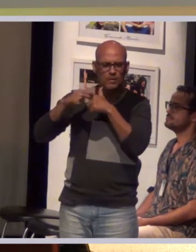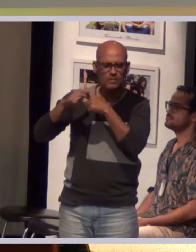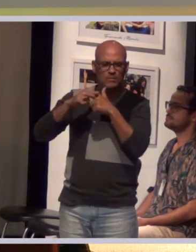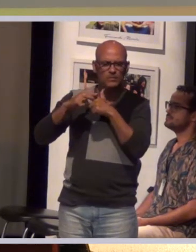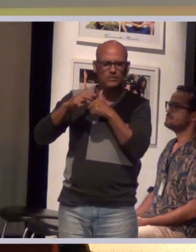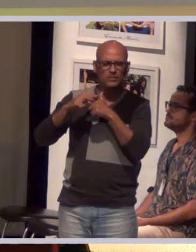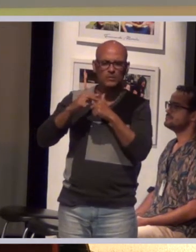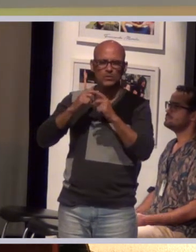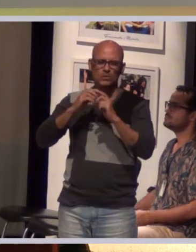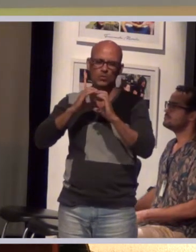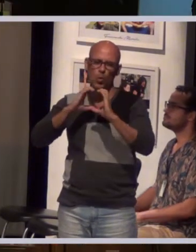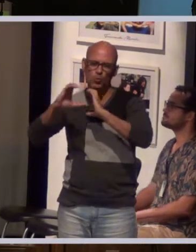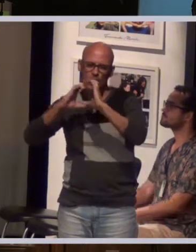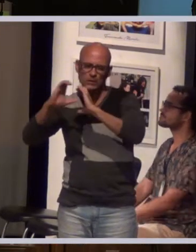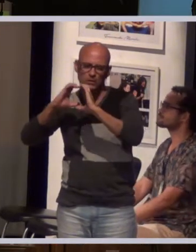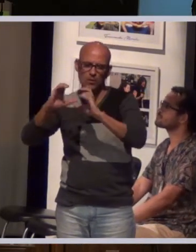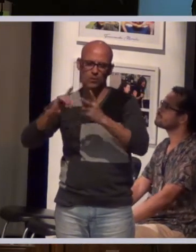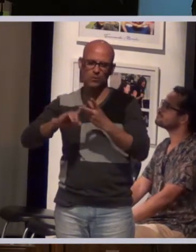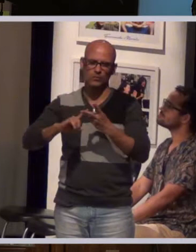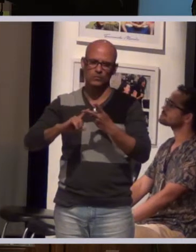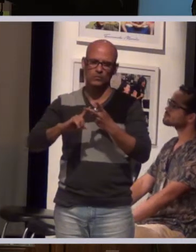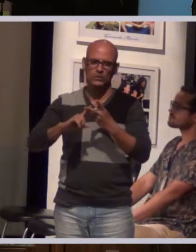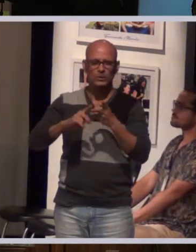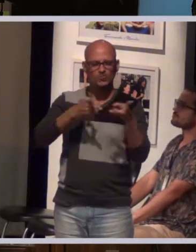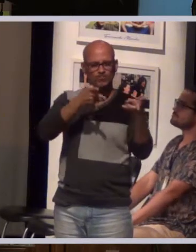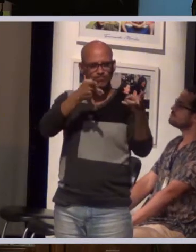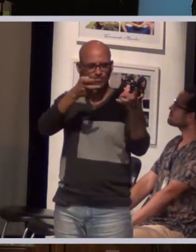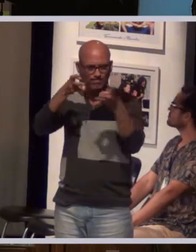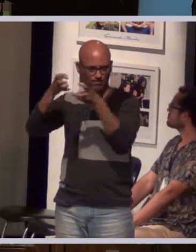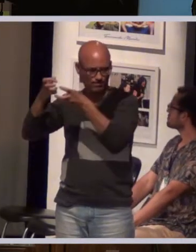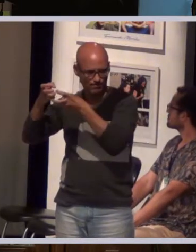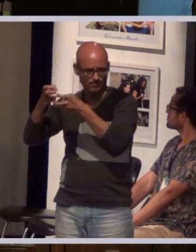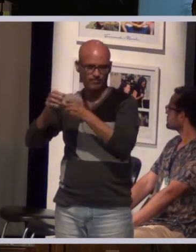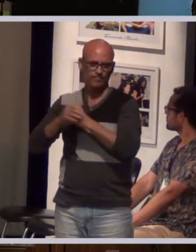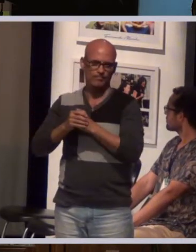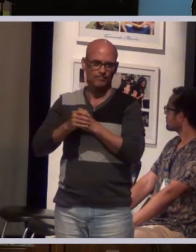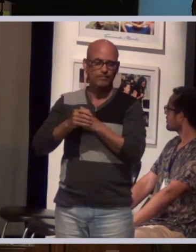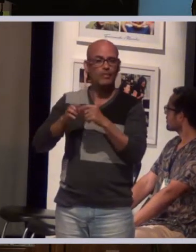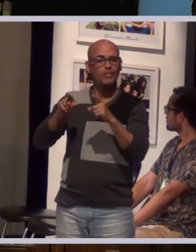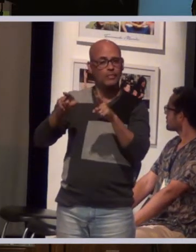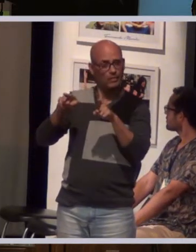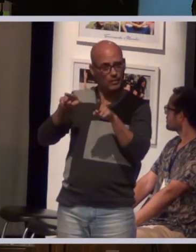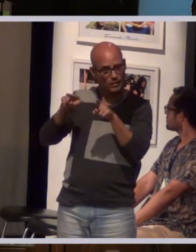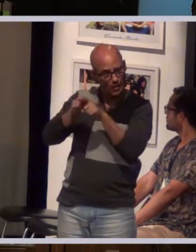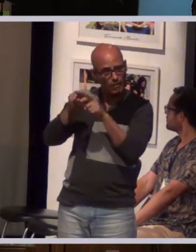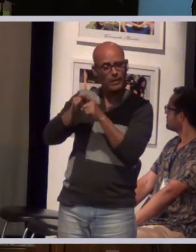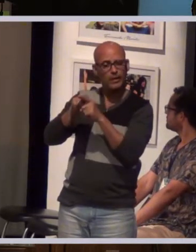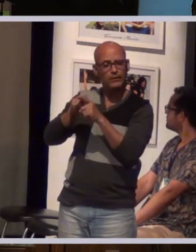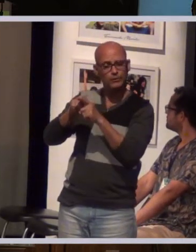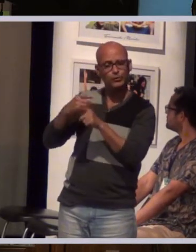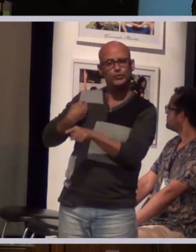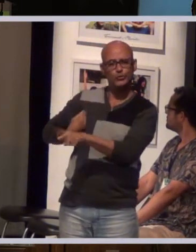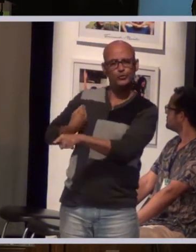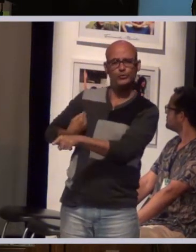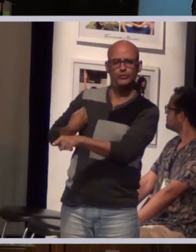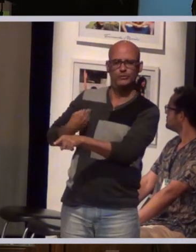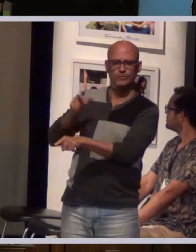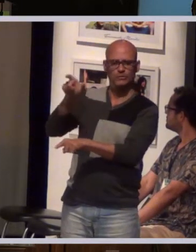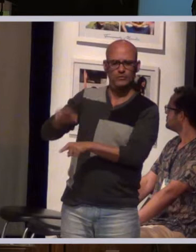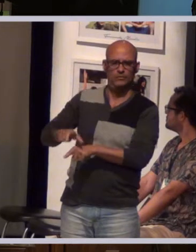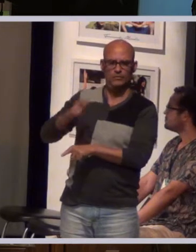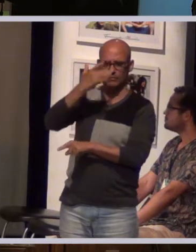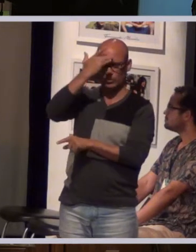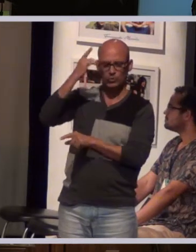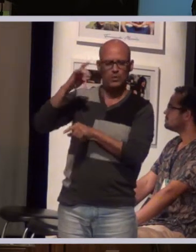de comunicação e de percepção também podem estar presentes